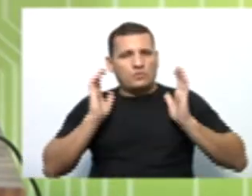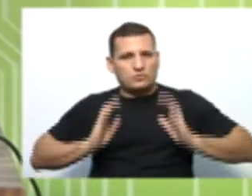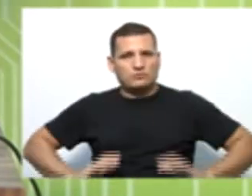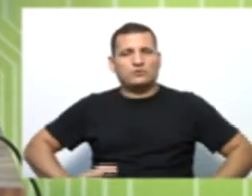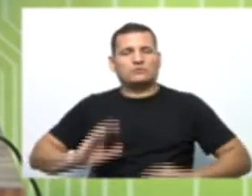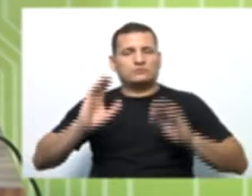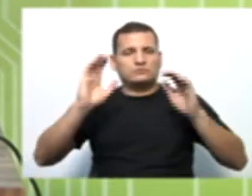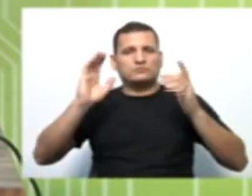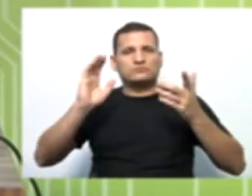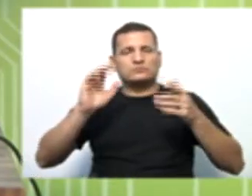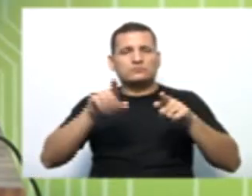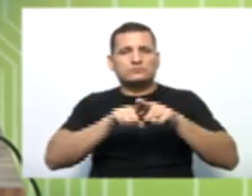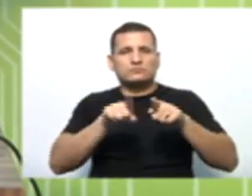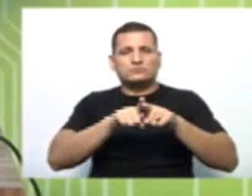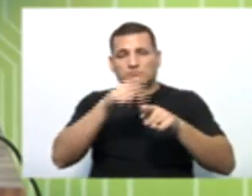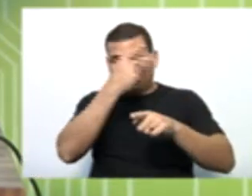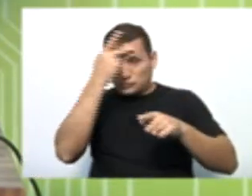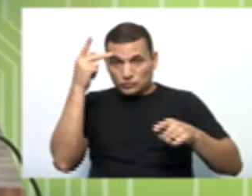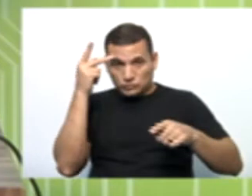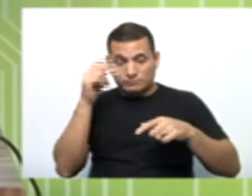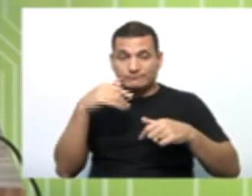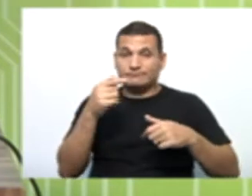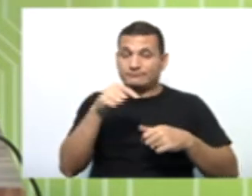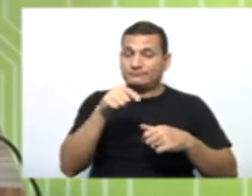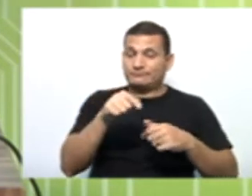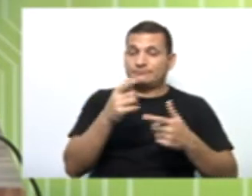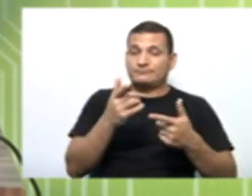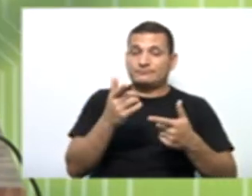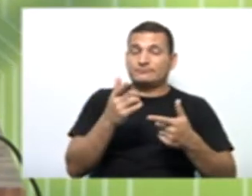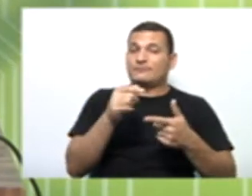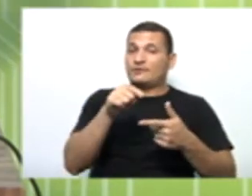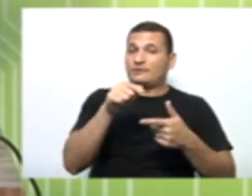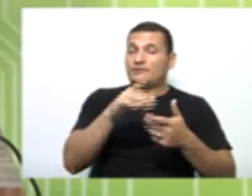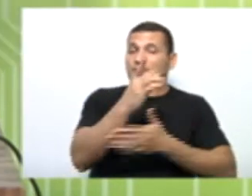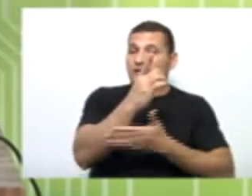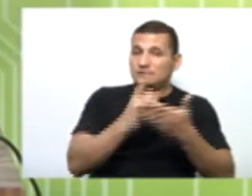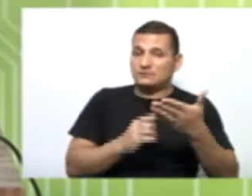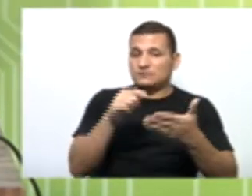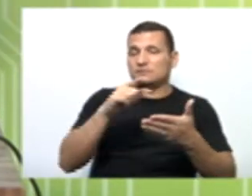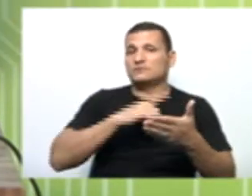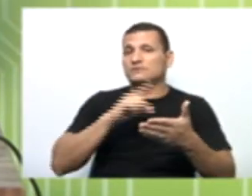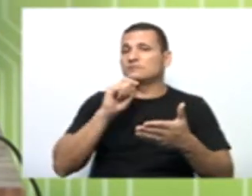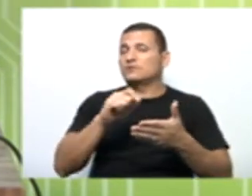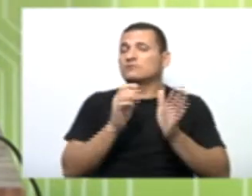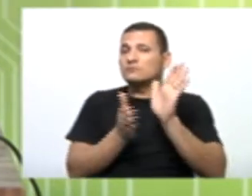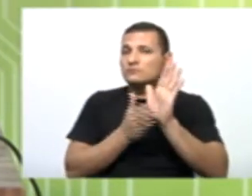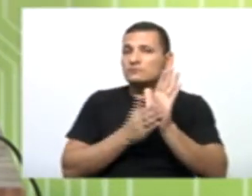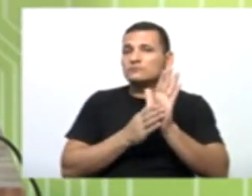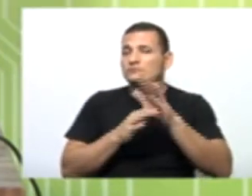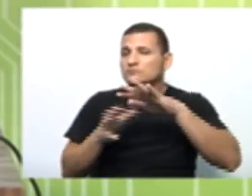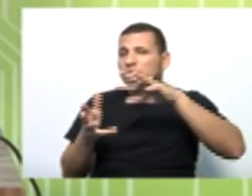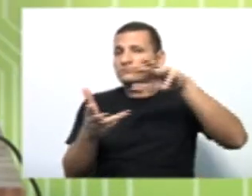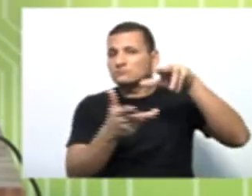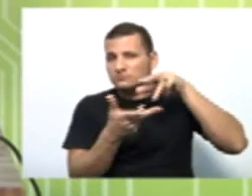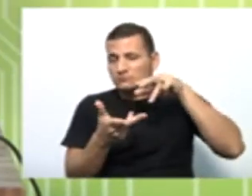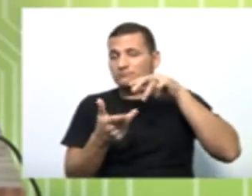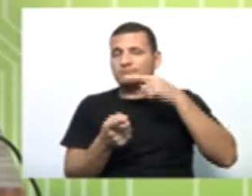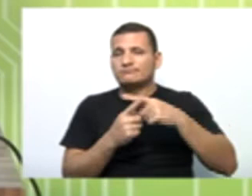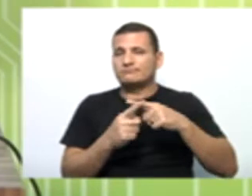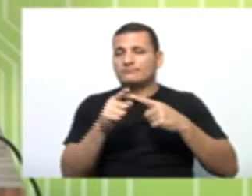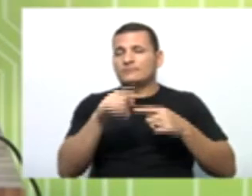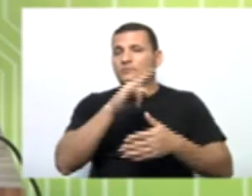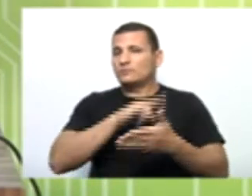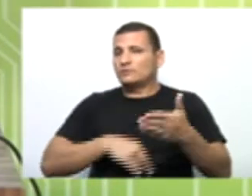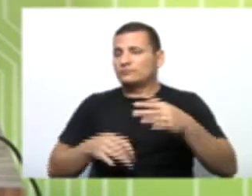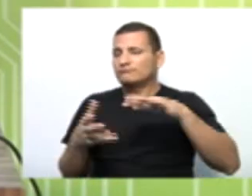a declaração, ela teve uma pretensão universal. Por ela ter uma pretensão de se tornar um documento universal, ela é